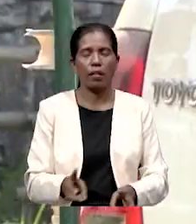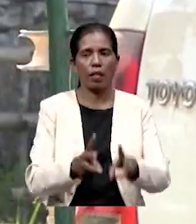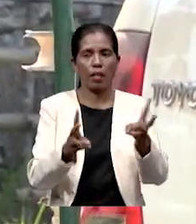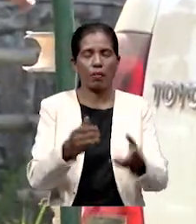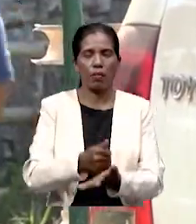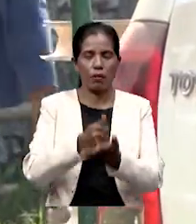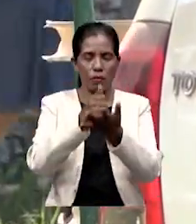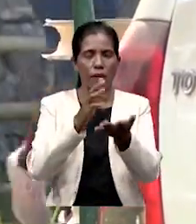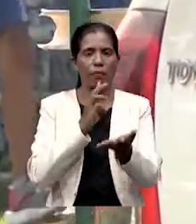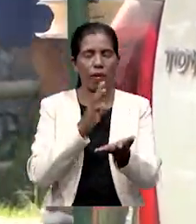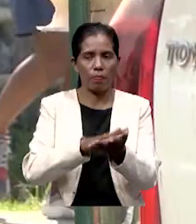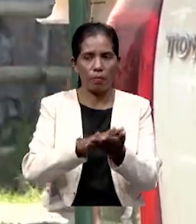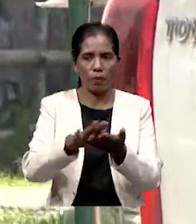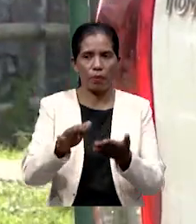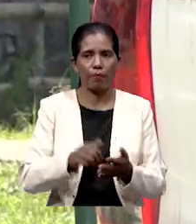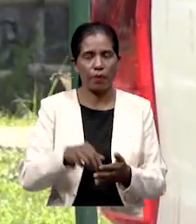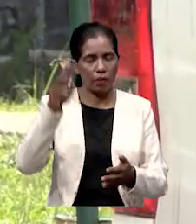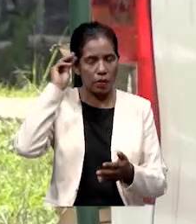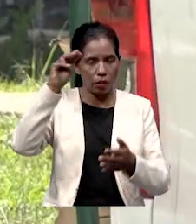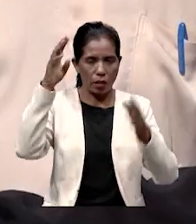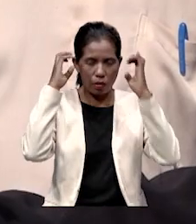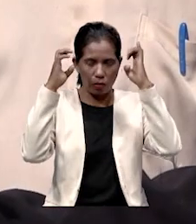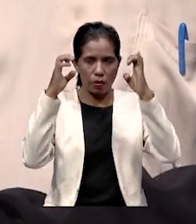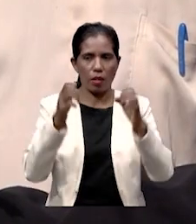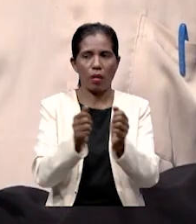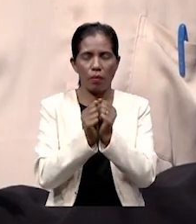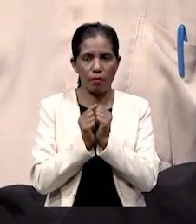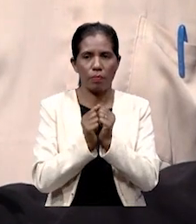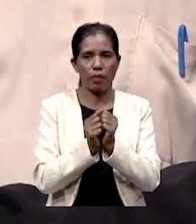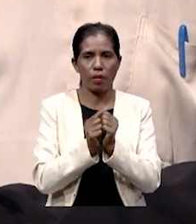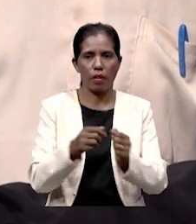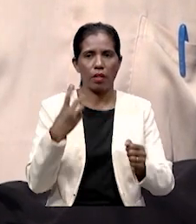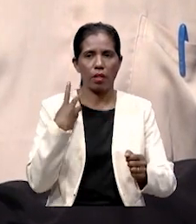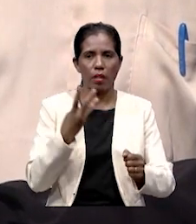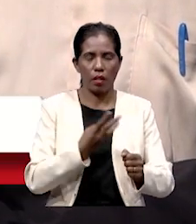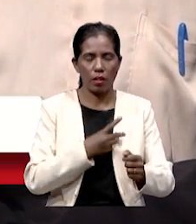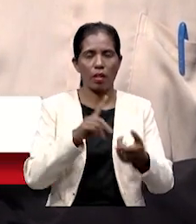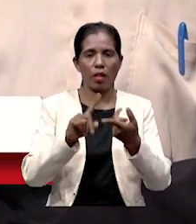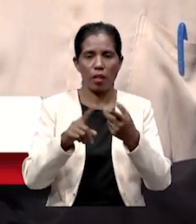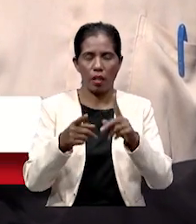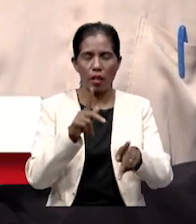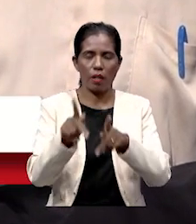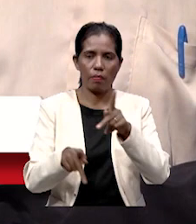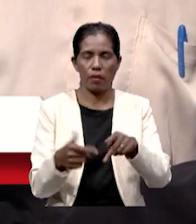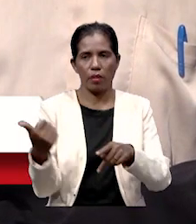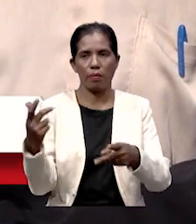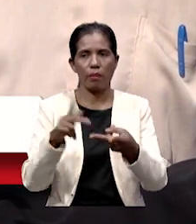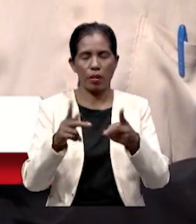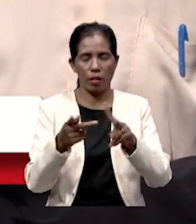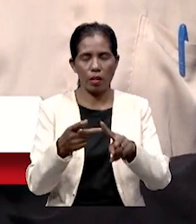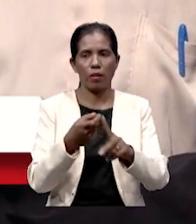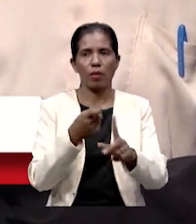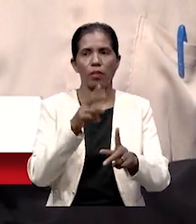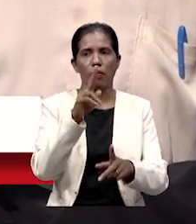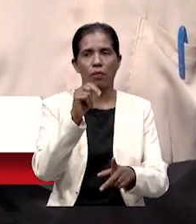a BEMOS. Ministério da Educação, a Mutuco, Itania Maluk Sira, o seu parceiro, o seu UNICEF,